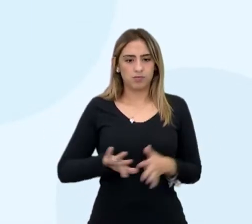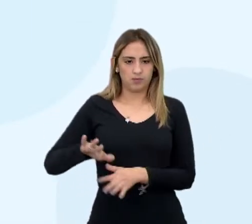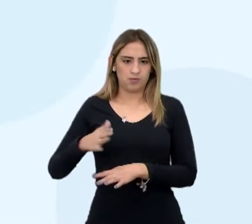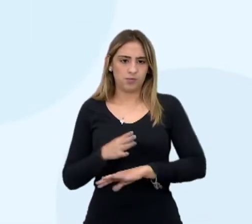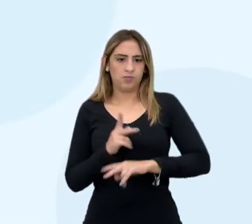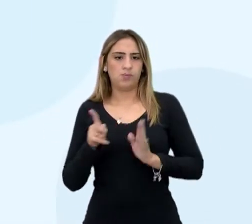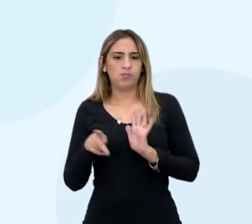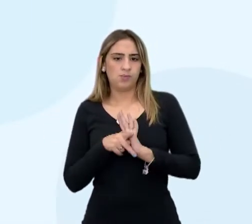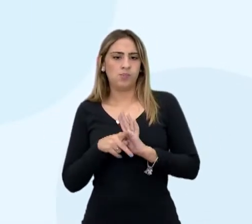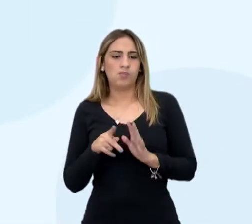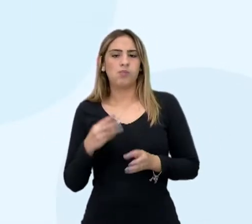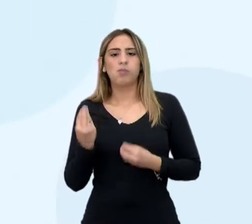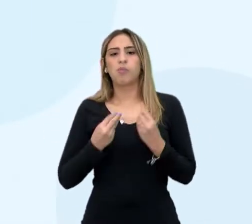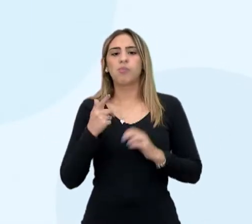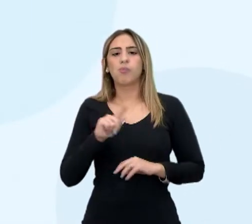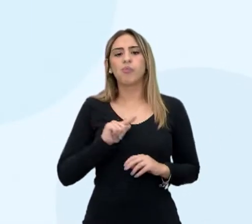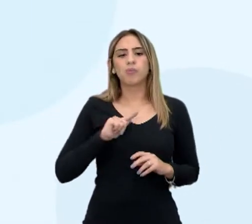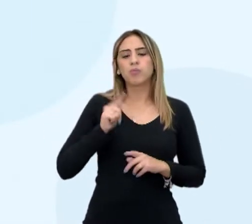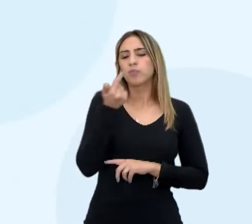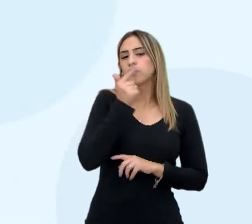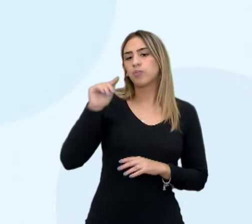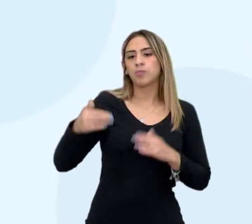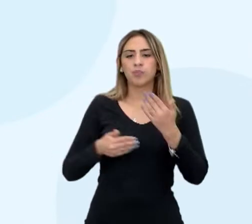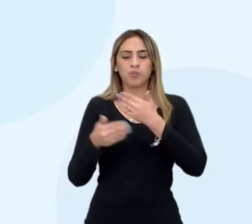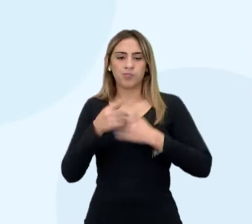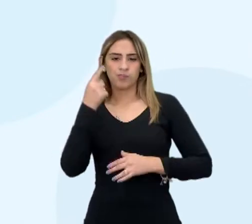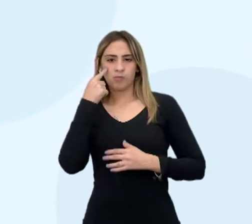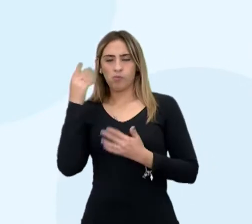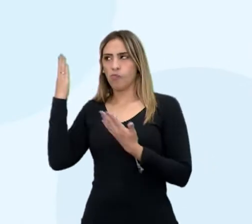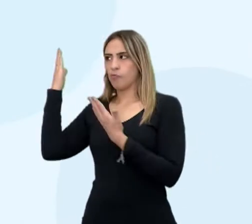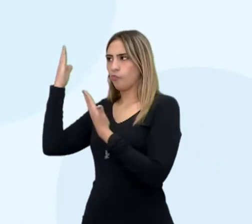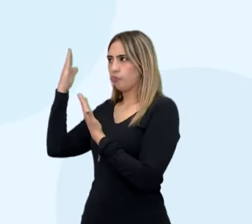que é o que vocês vão ver aí na próxima tela aí, ó, tá lá, ó.